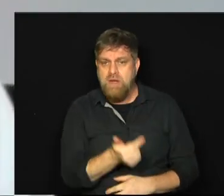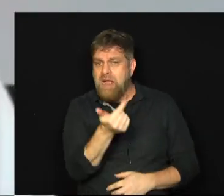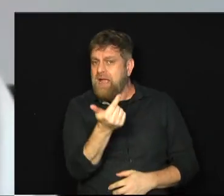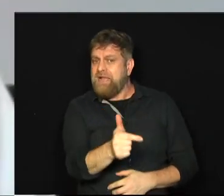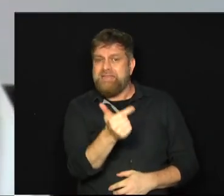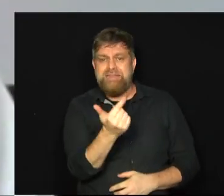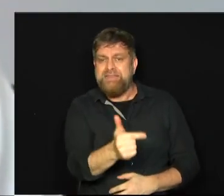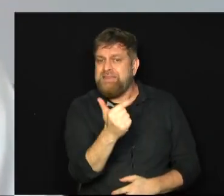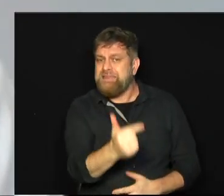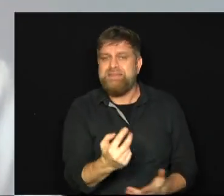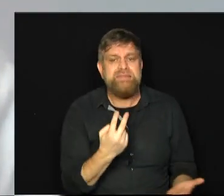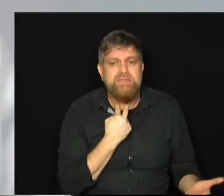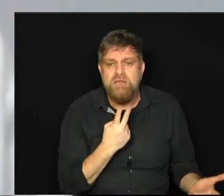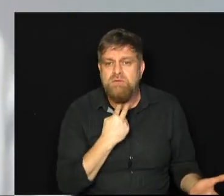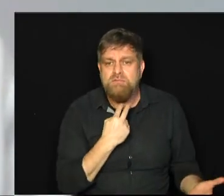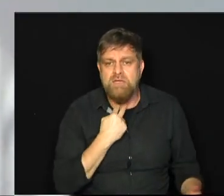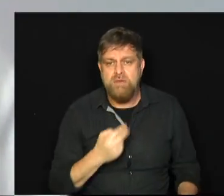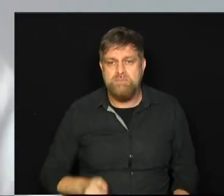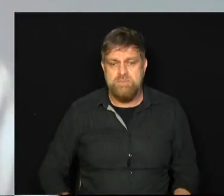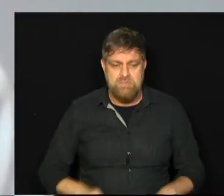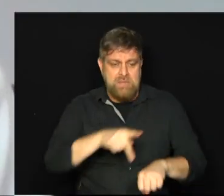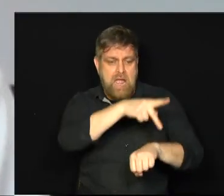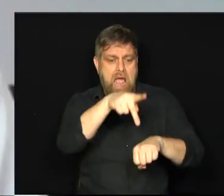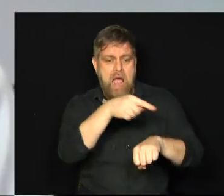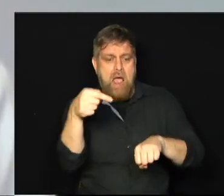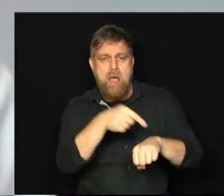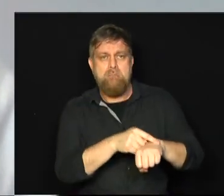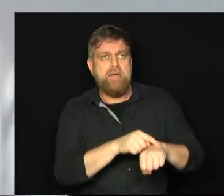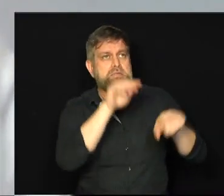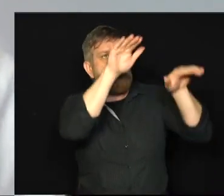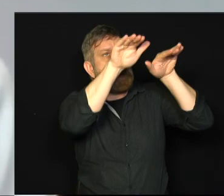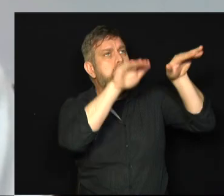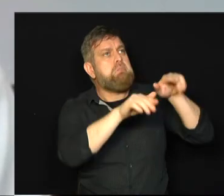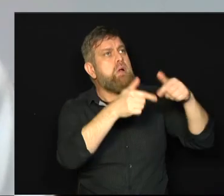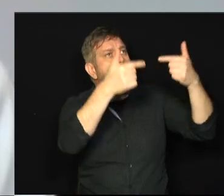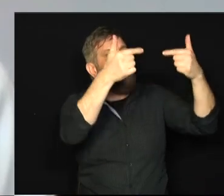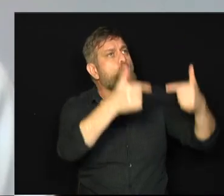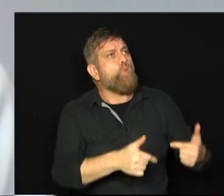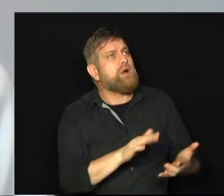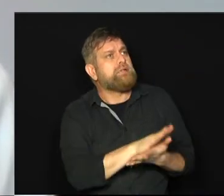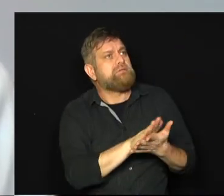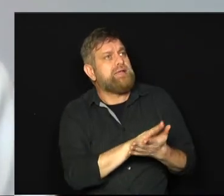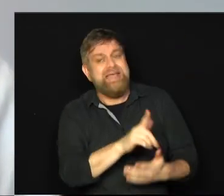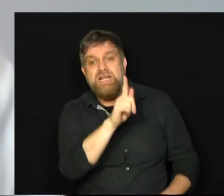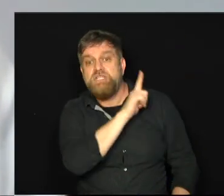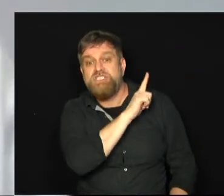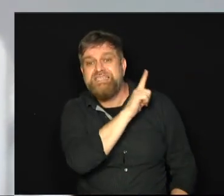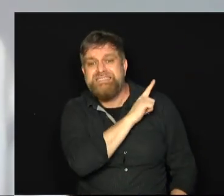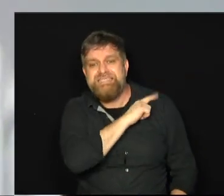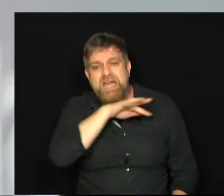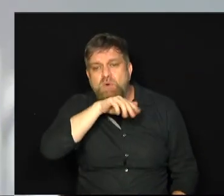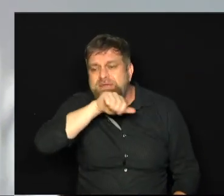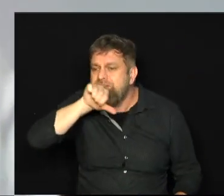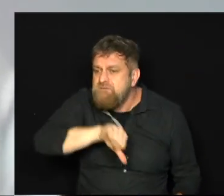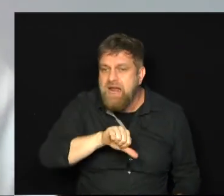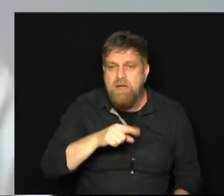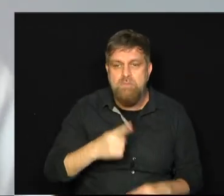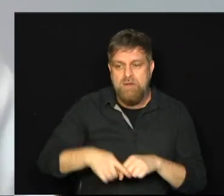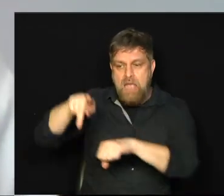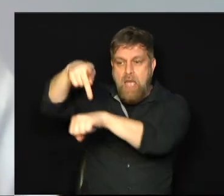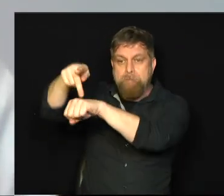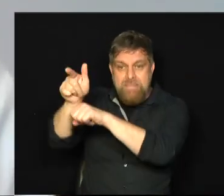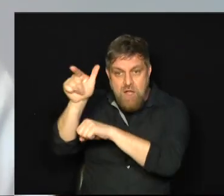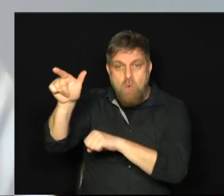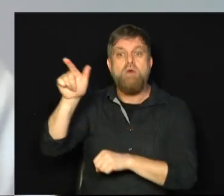a possibilidade, o país está desabastecido. Desabastecido é má gestão. Porque o mundo lá fora